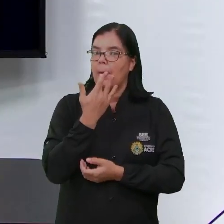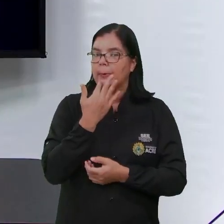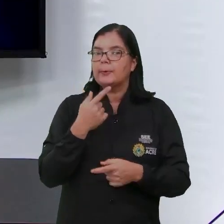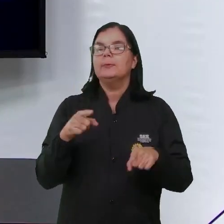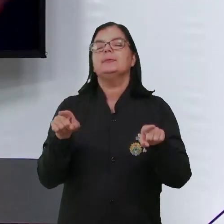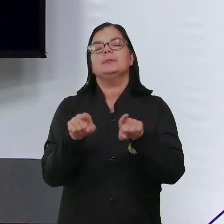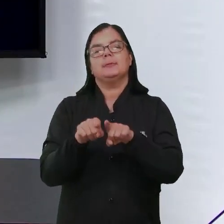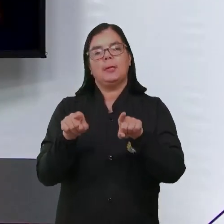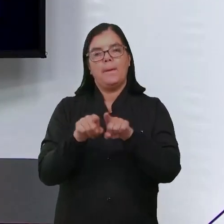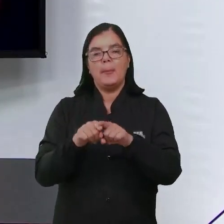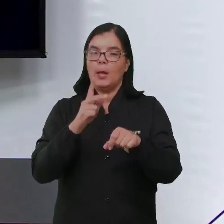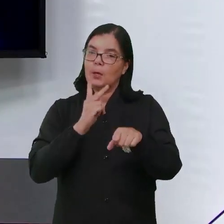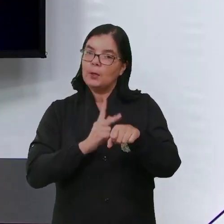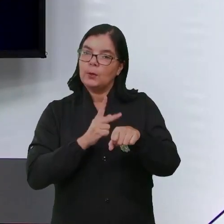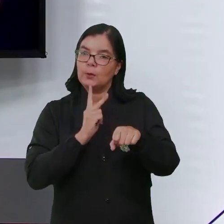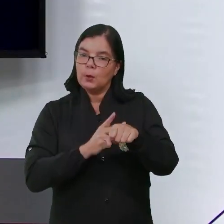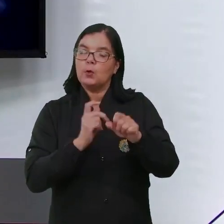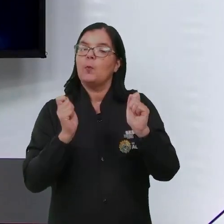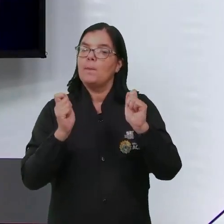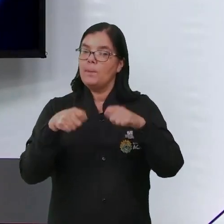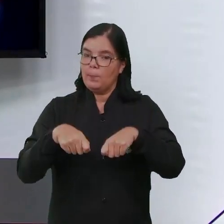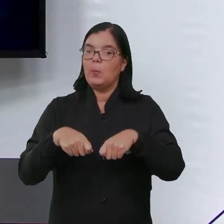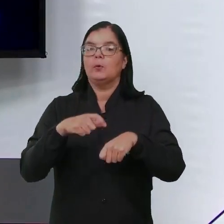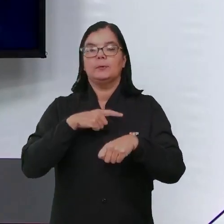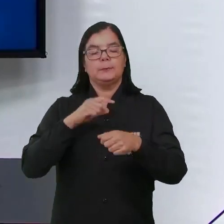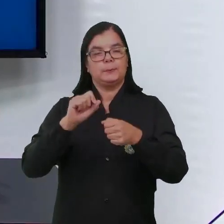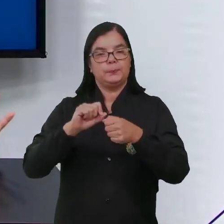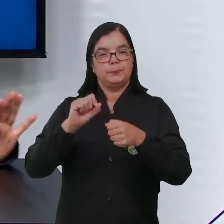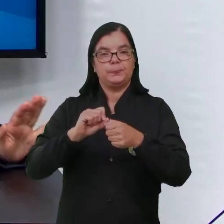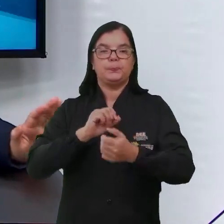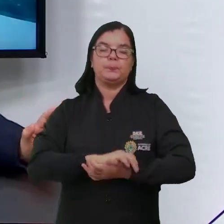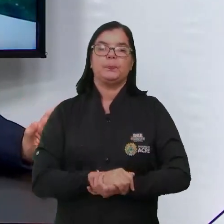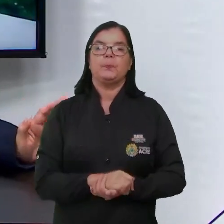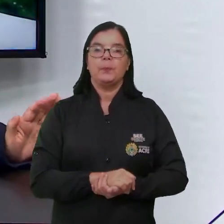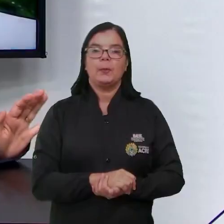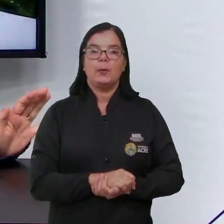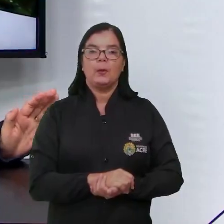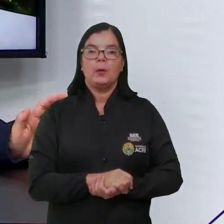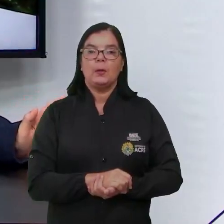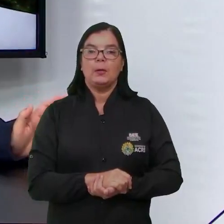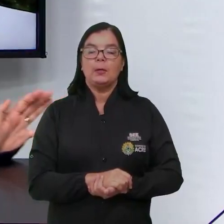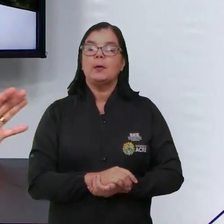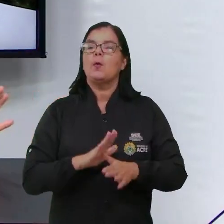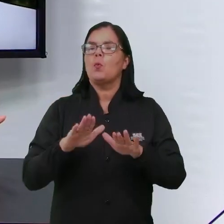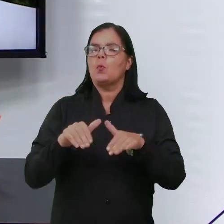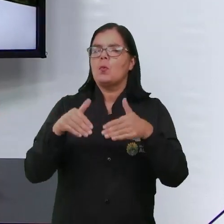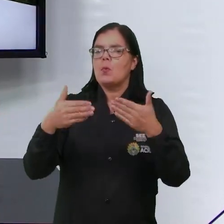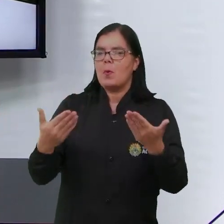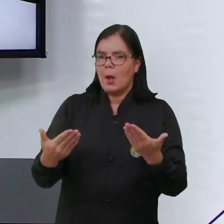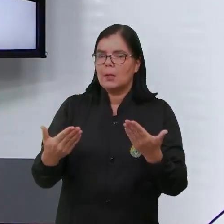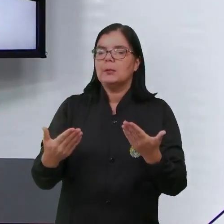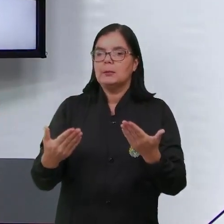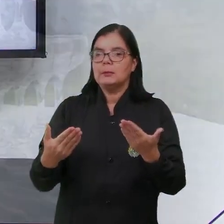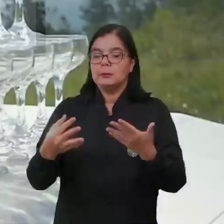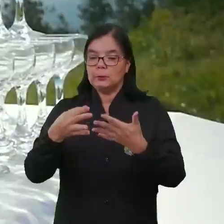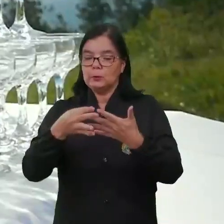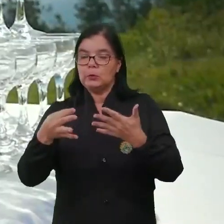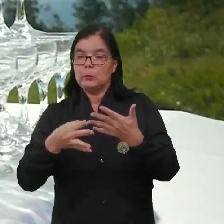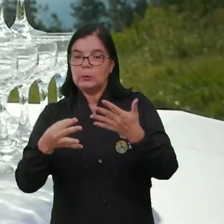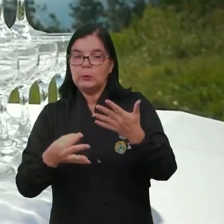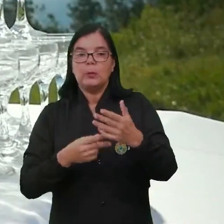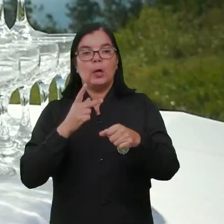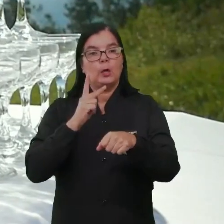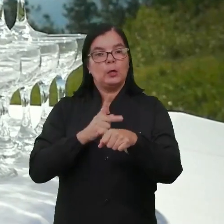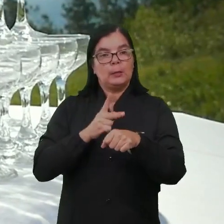também ali nos vidros para que eles possam ser feitos, tá, gente? Então, ó, quais são as propriedades ali dos vidros,